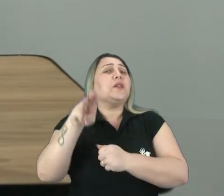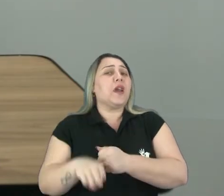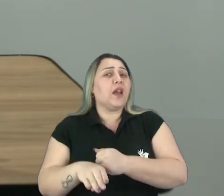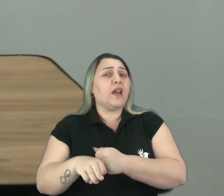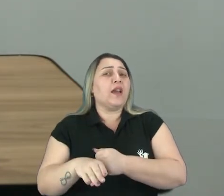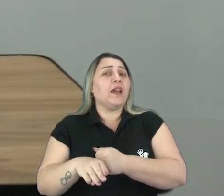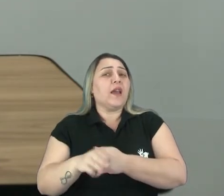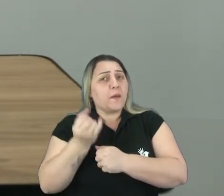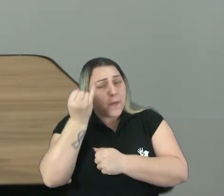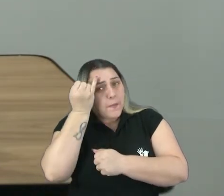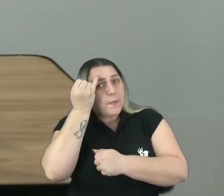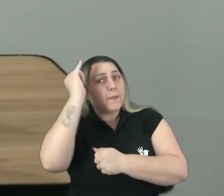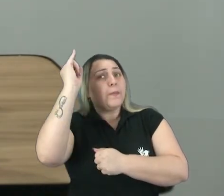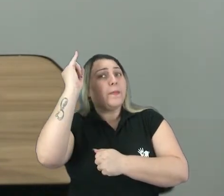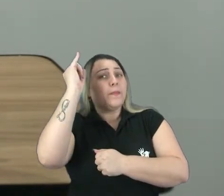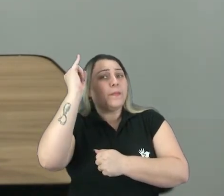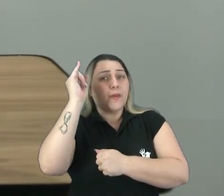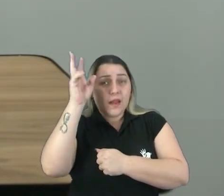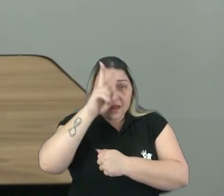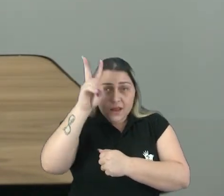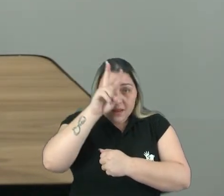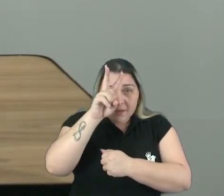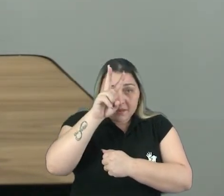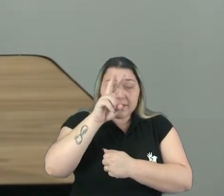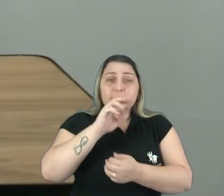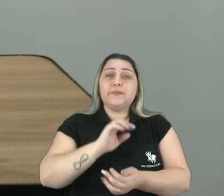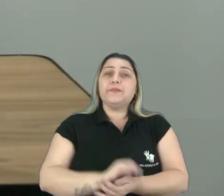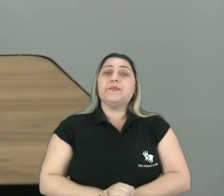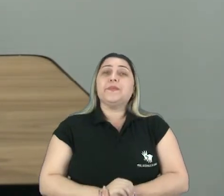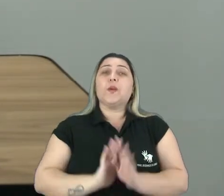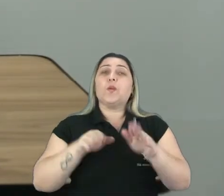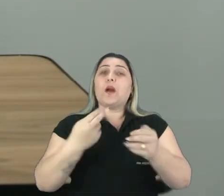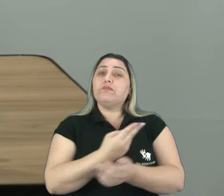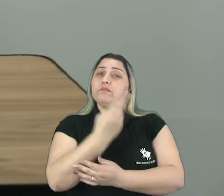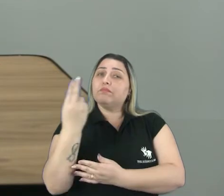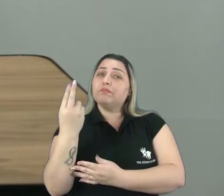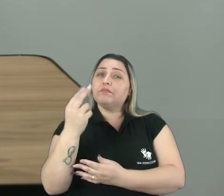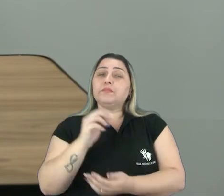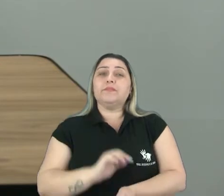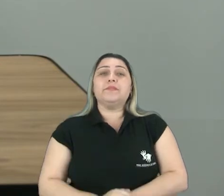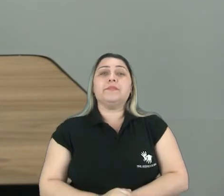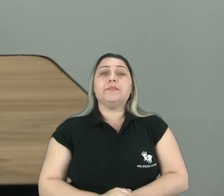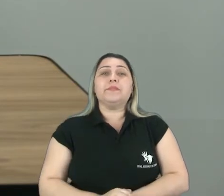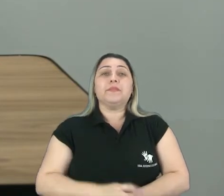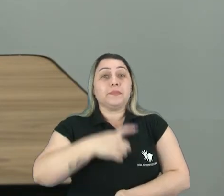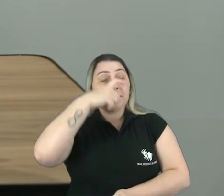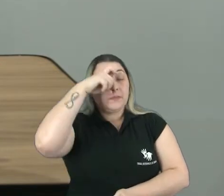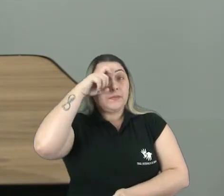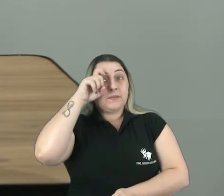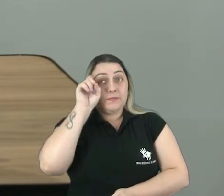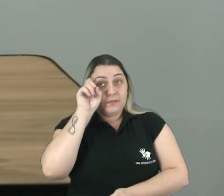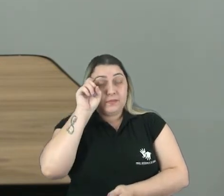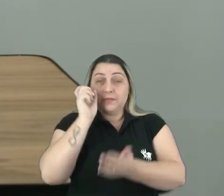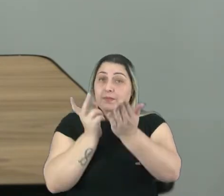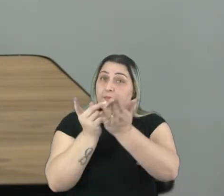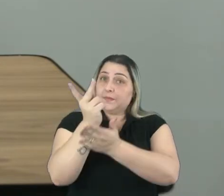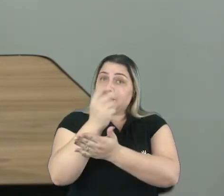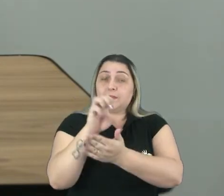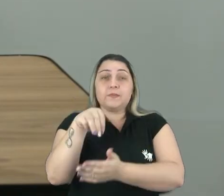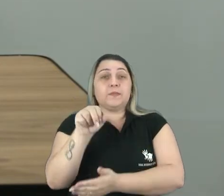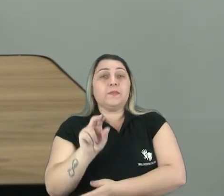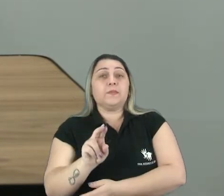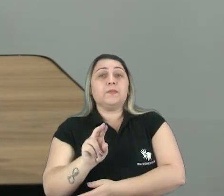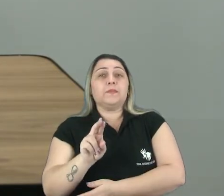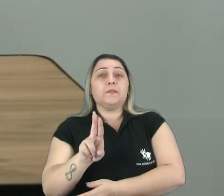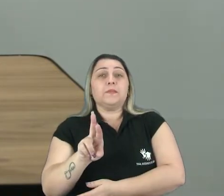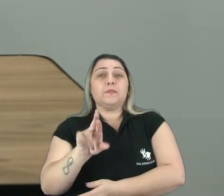nome dele? Maurício de Souza. Isso mesmo, Maurício de Souza foi quem criou os personagens da